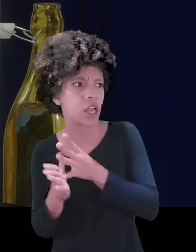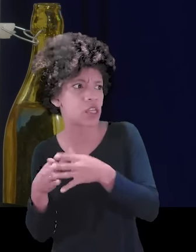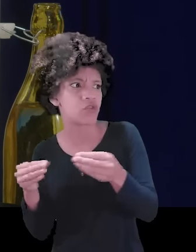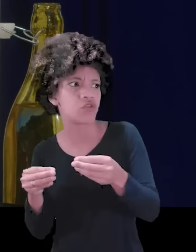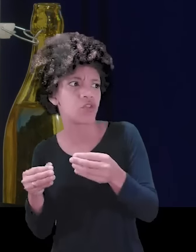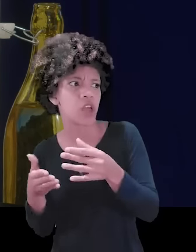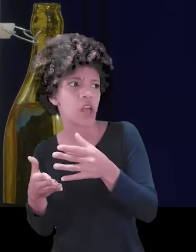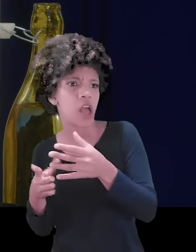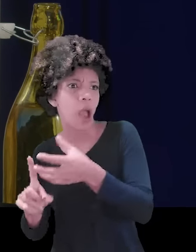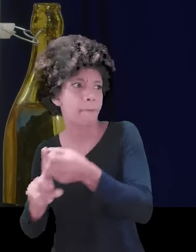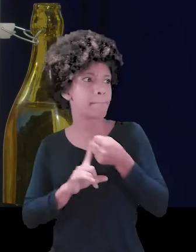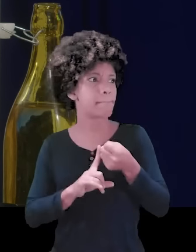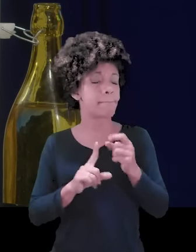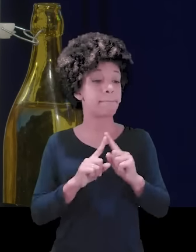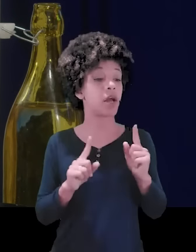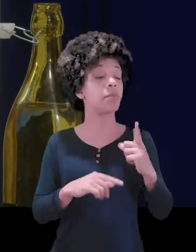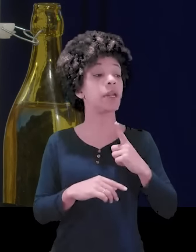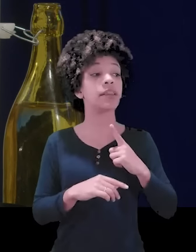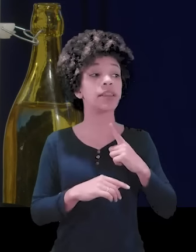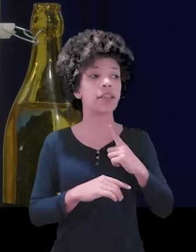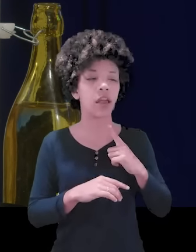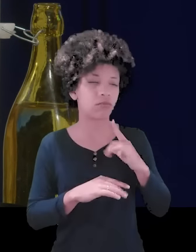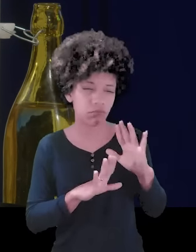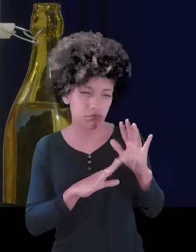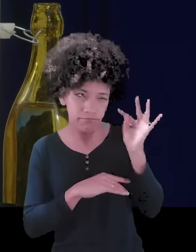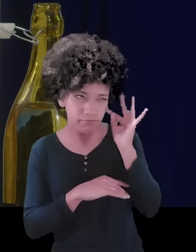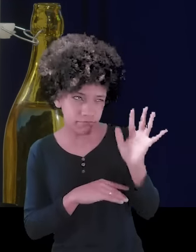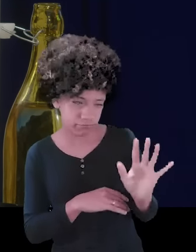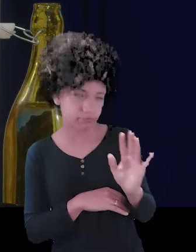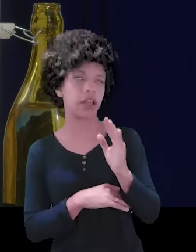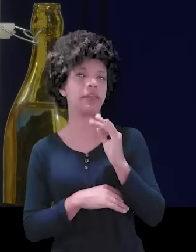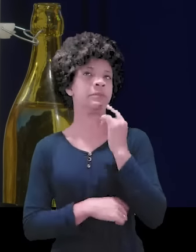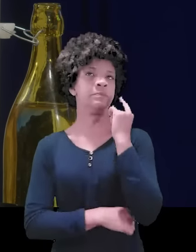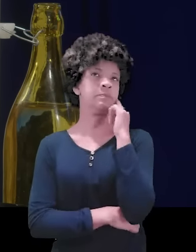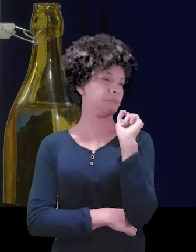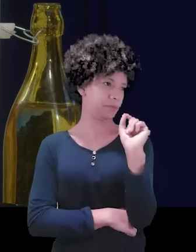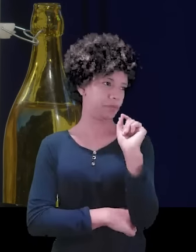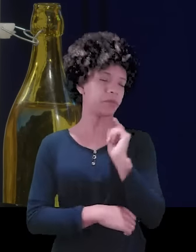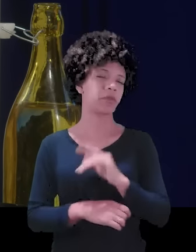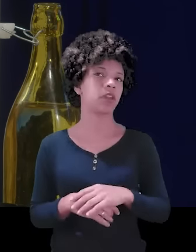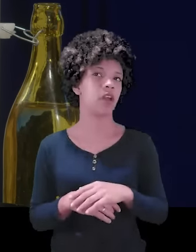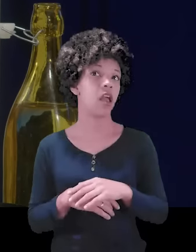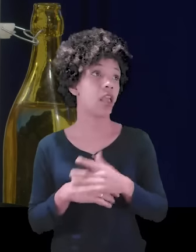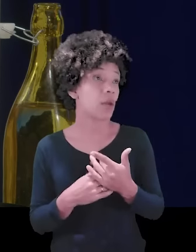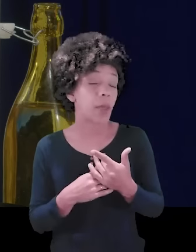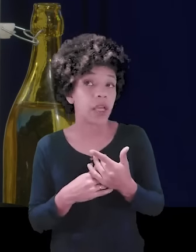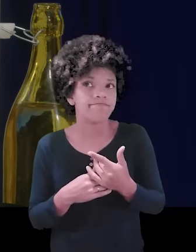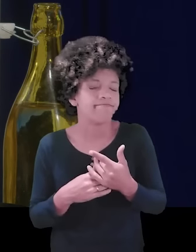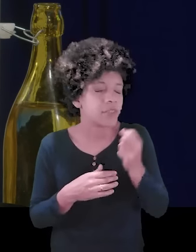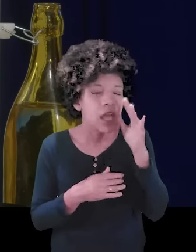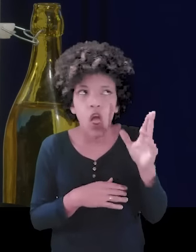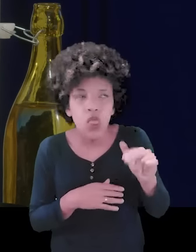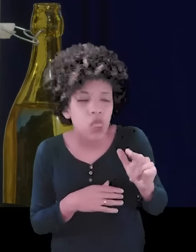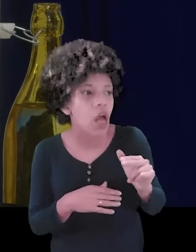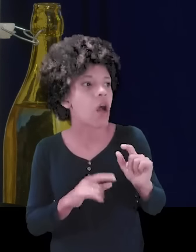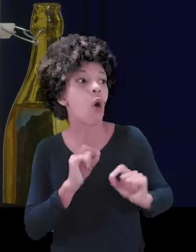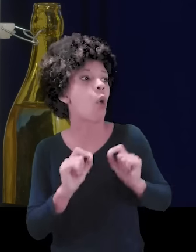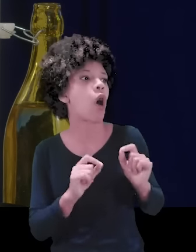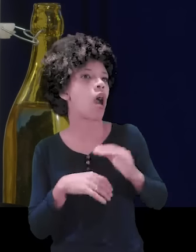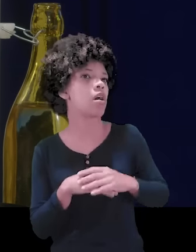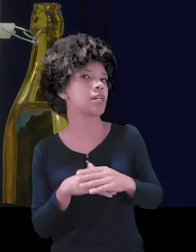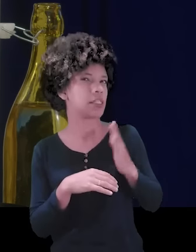sabe o que aconteceu o quê para você ter uma ideia para a gente pensar assim é de quanto isso é surreal Sabe quantas